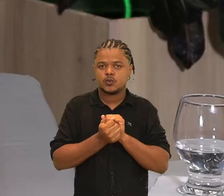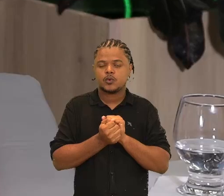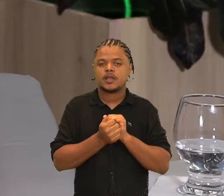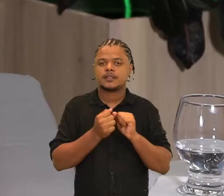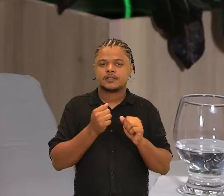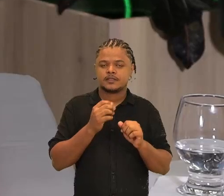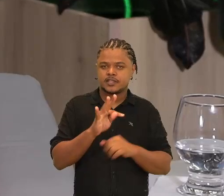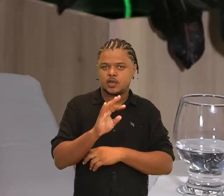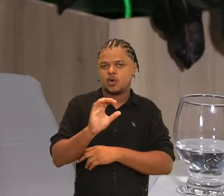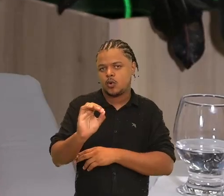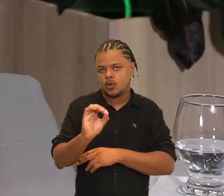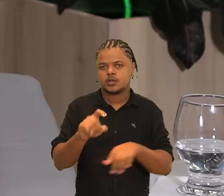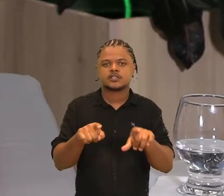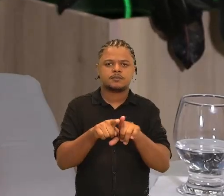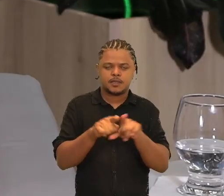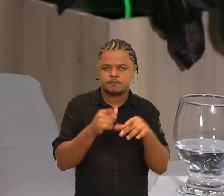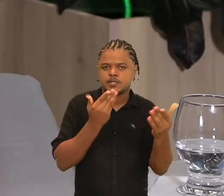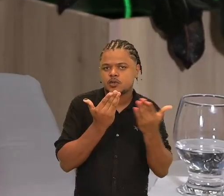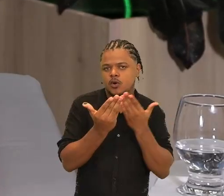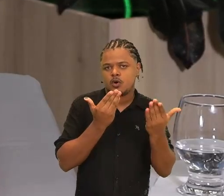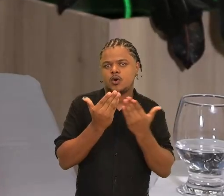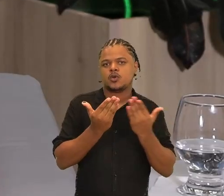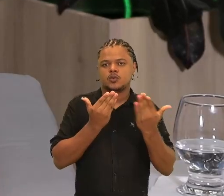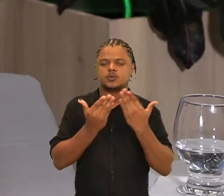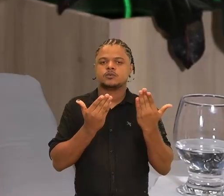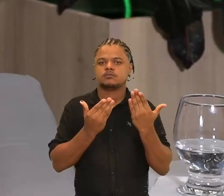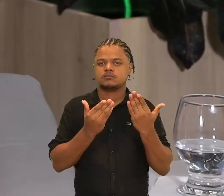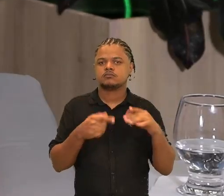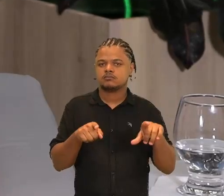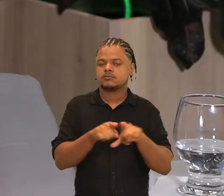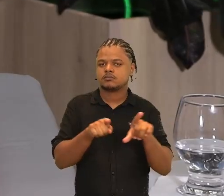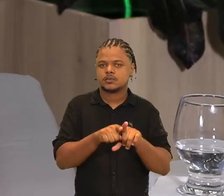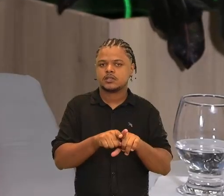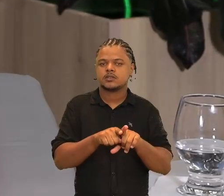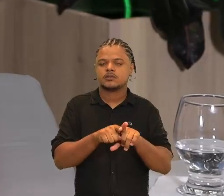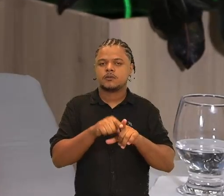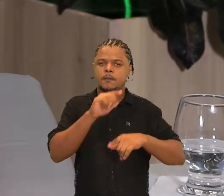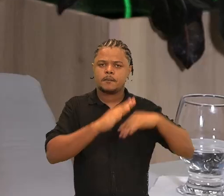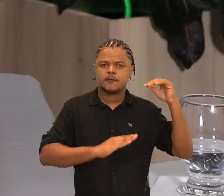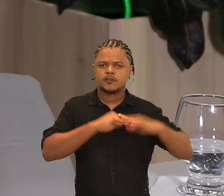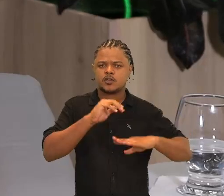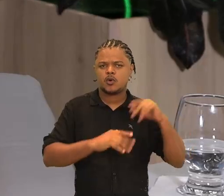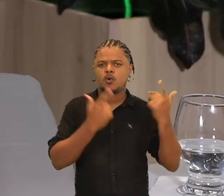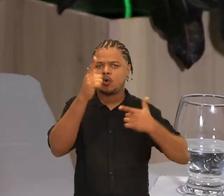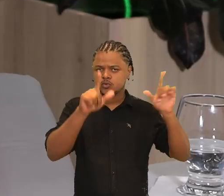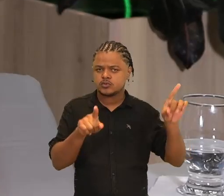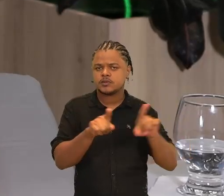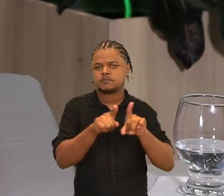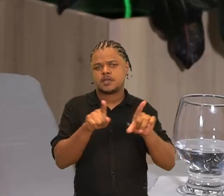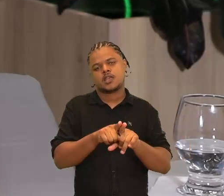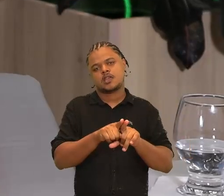ocupacional, psicólogo, hoje a gente conta com uma rede de outros profissionais, como osteopata, junto